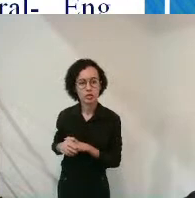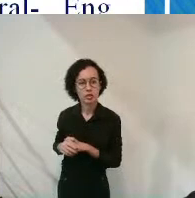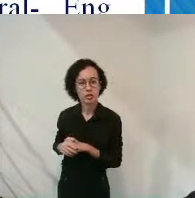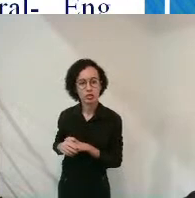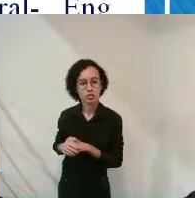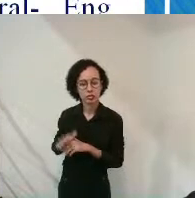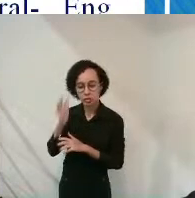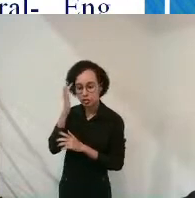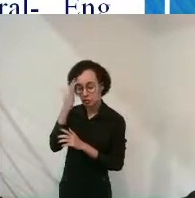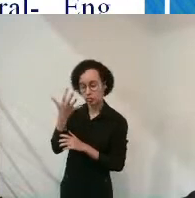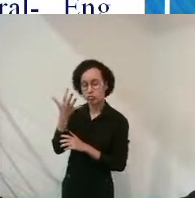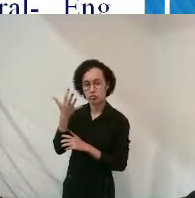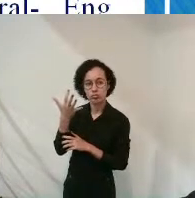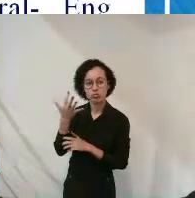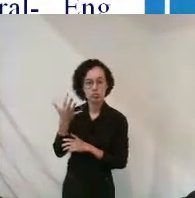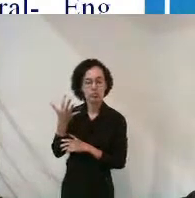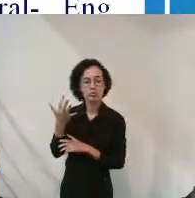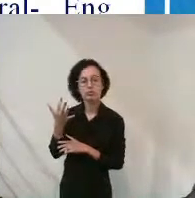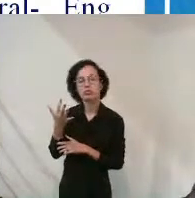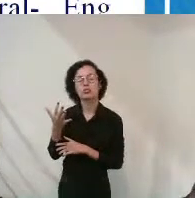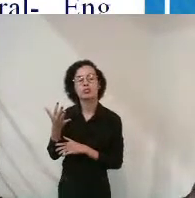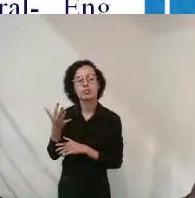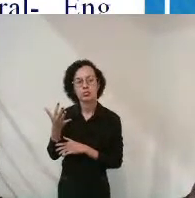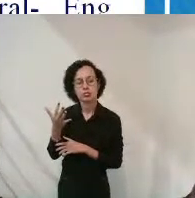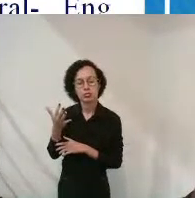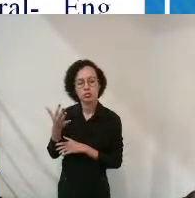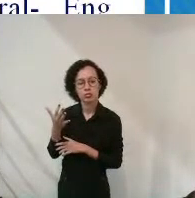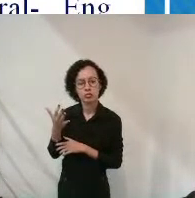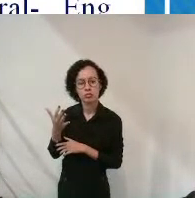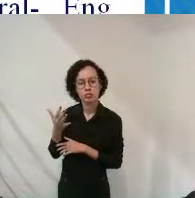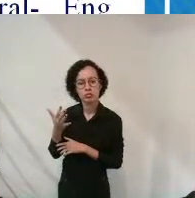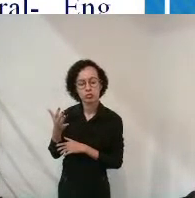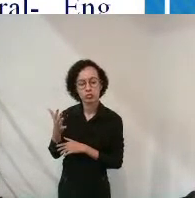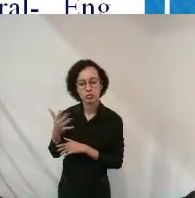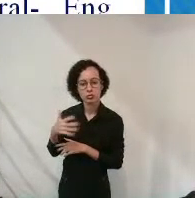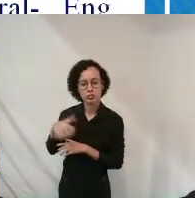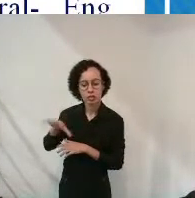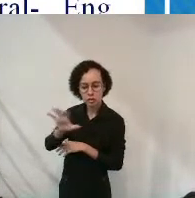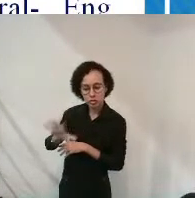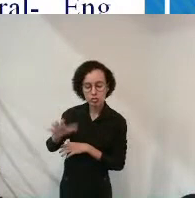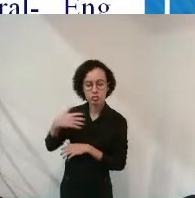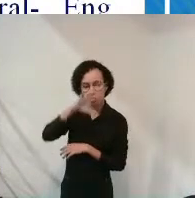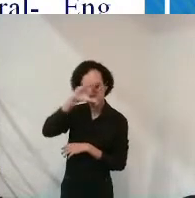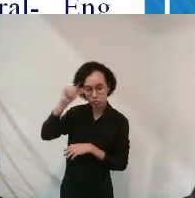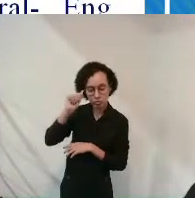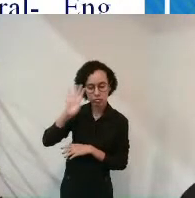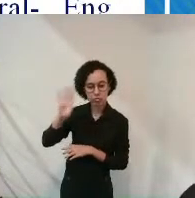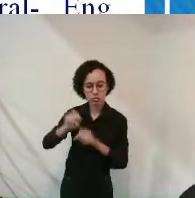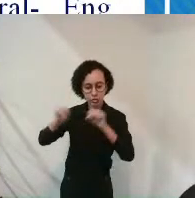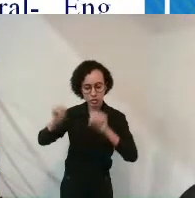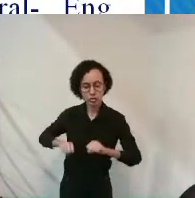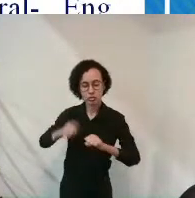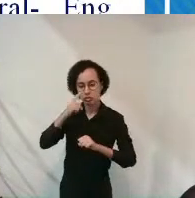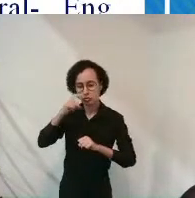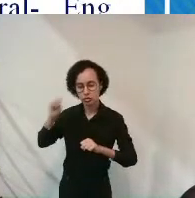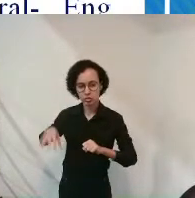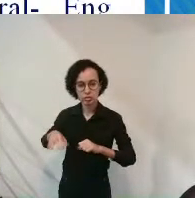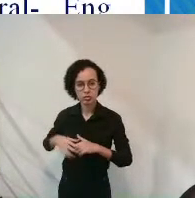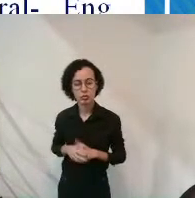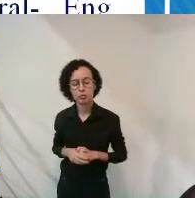solução e incluir a região amazônica dentro desse Sistema Nacional de Resíduos Sólidos,